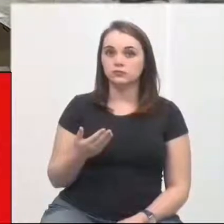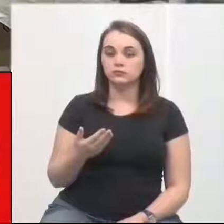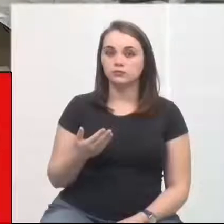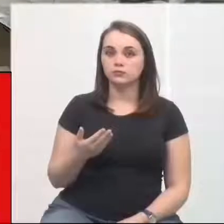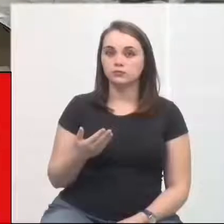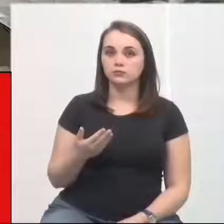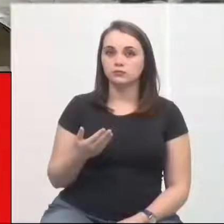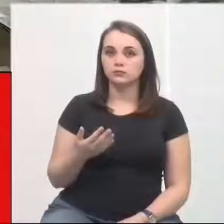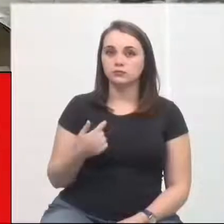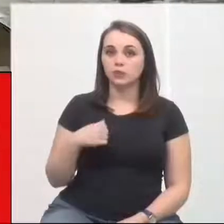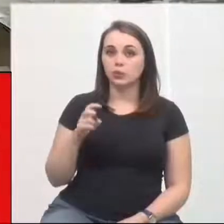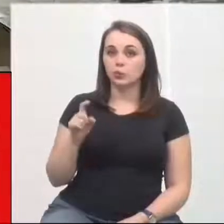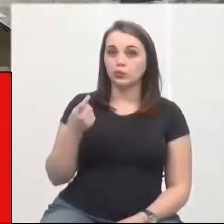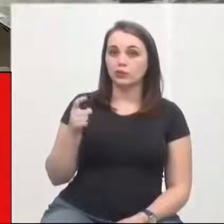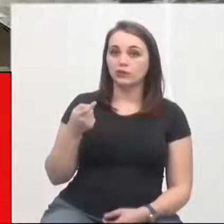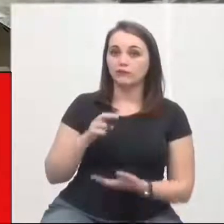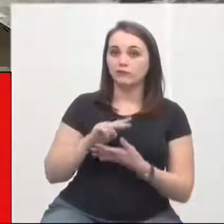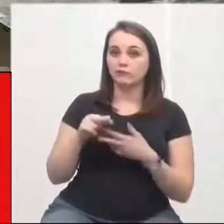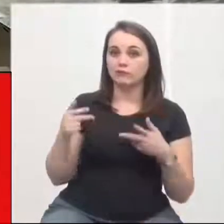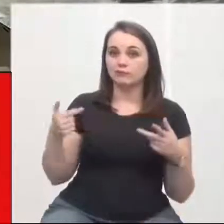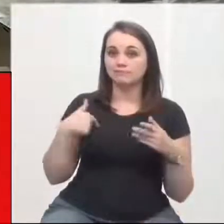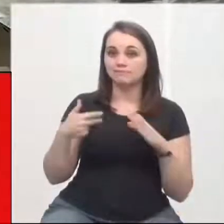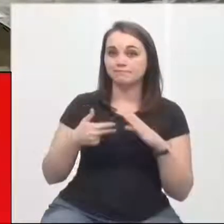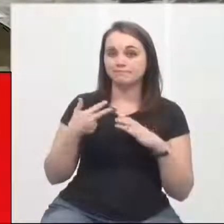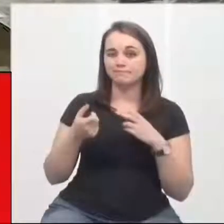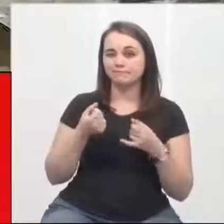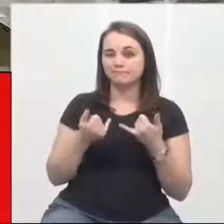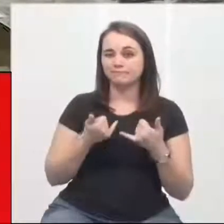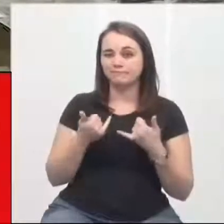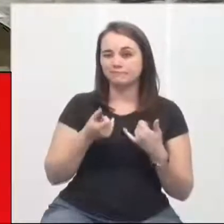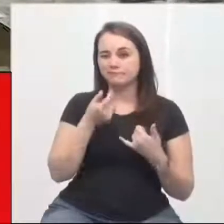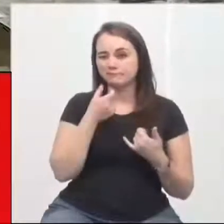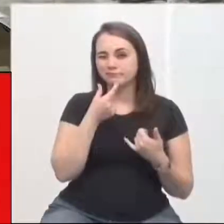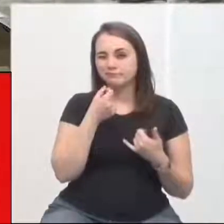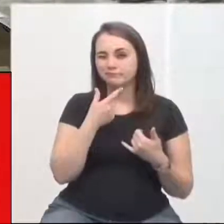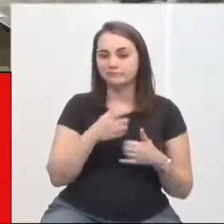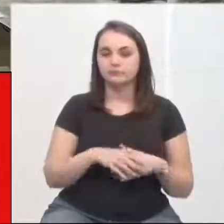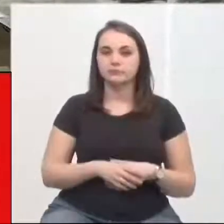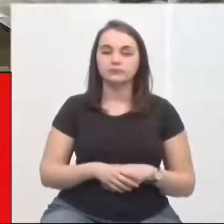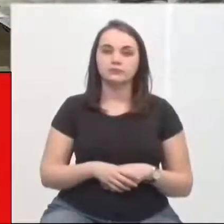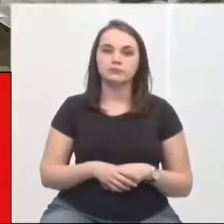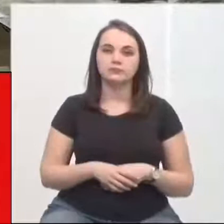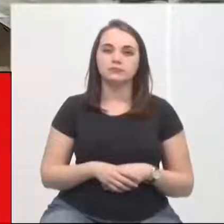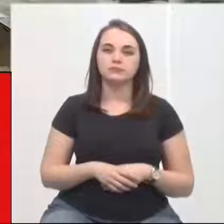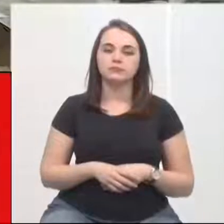Mas fui. Mas fui. É verdade. É verdade. Mas fui, né, ô Kaminski?